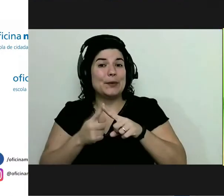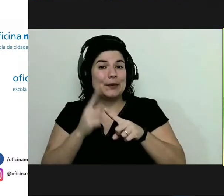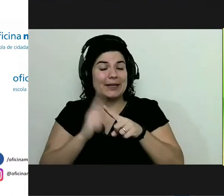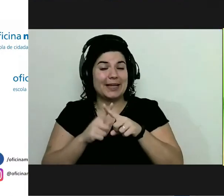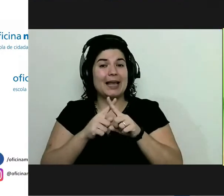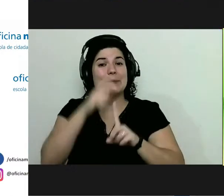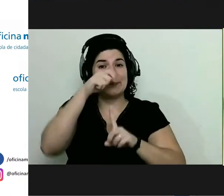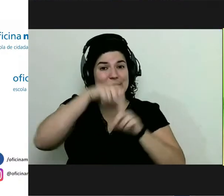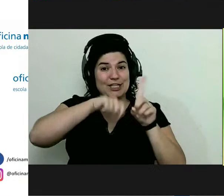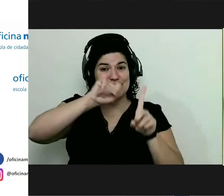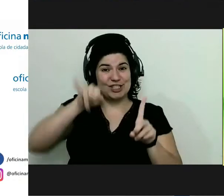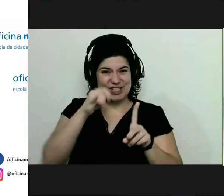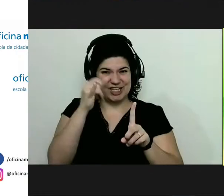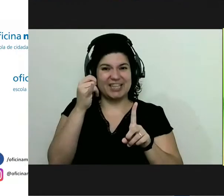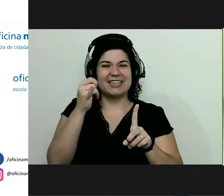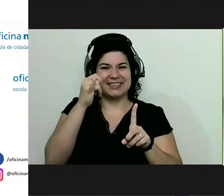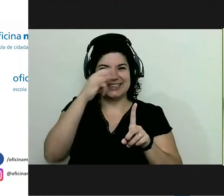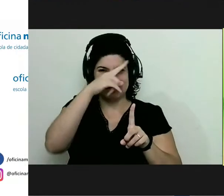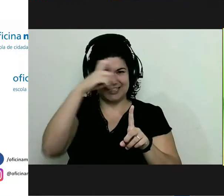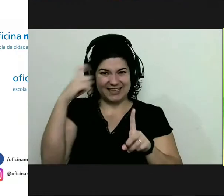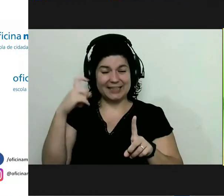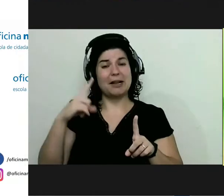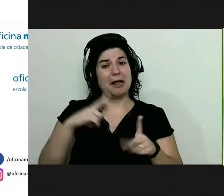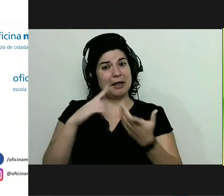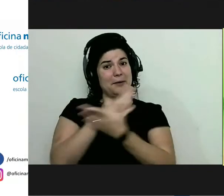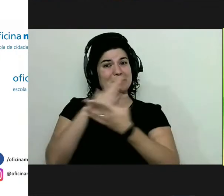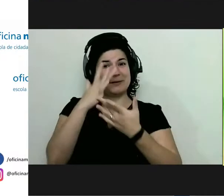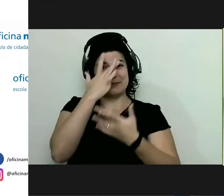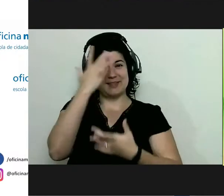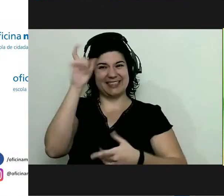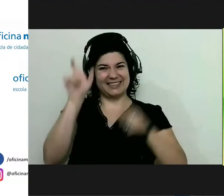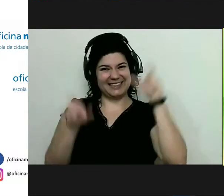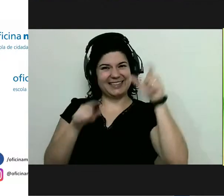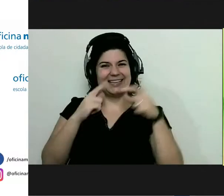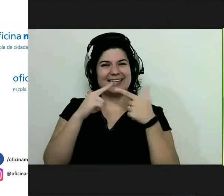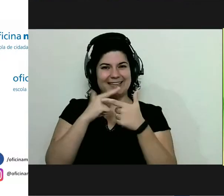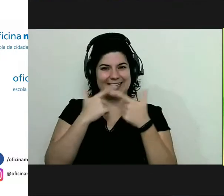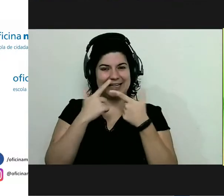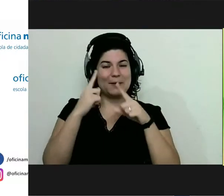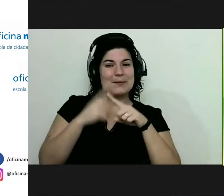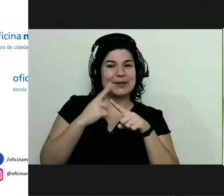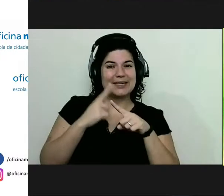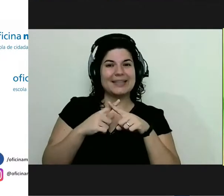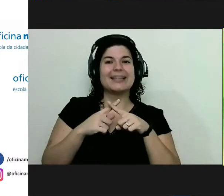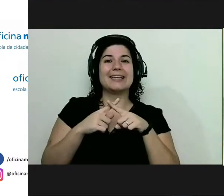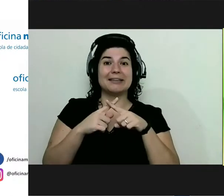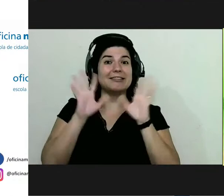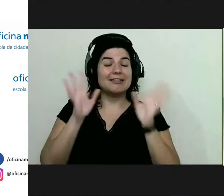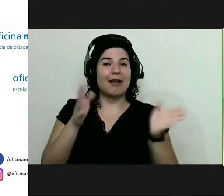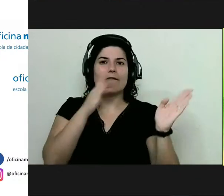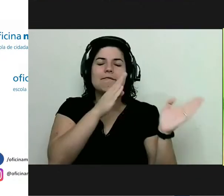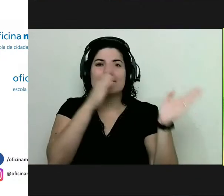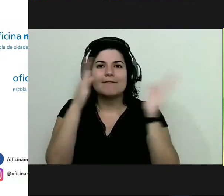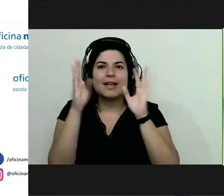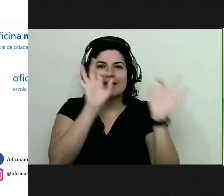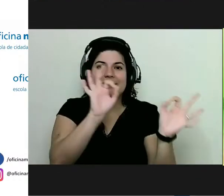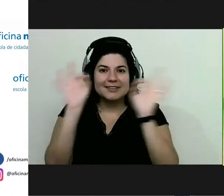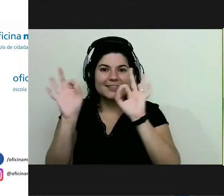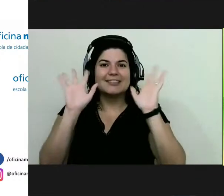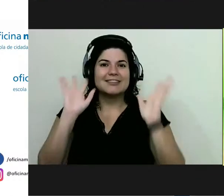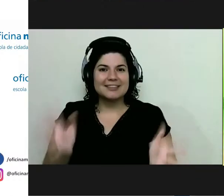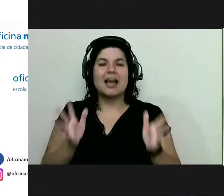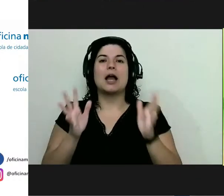janeiro né E até algumas pessoas de algumas vezes gosta ele já tá rindo né eu de algumas pessoas que já assistirem que eu já tiveram